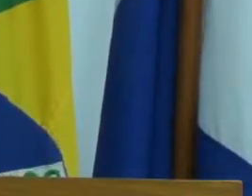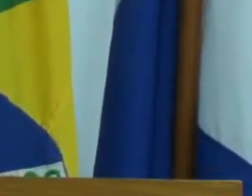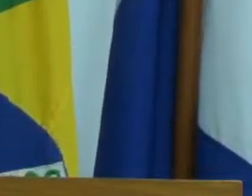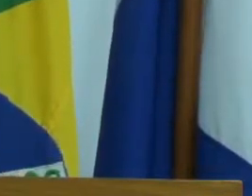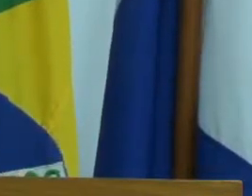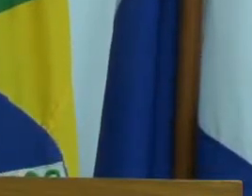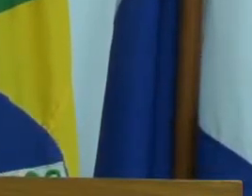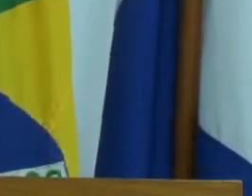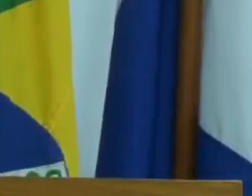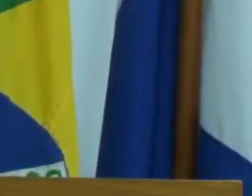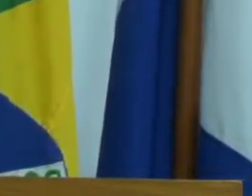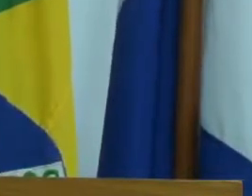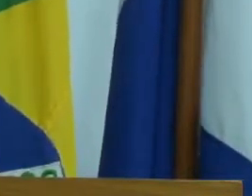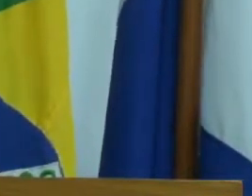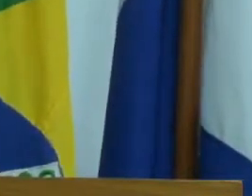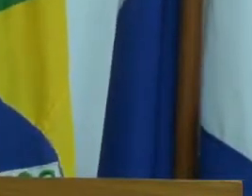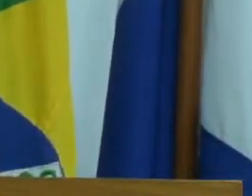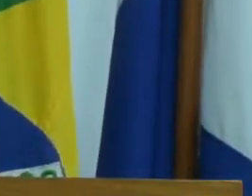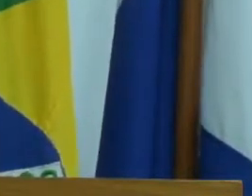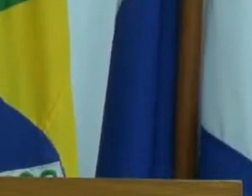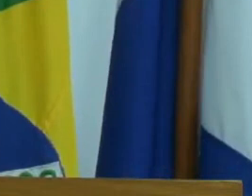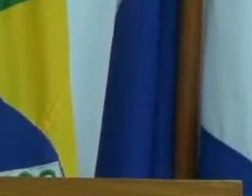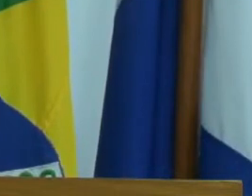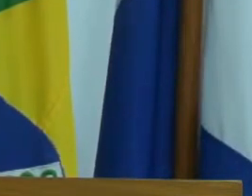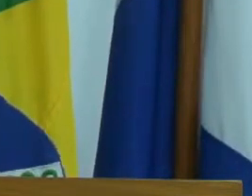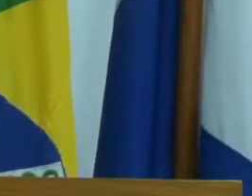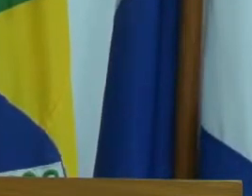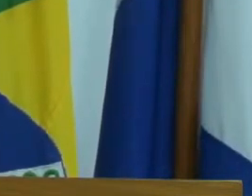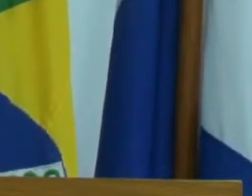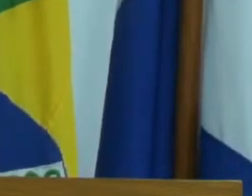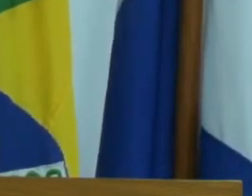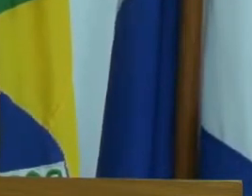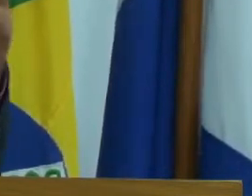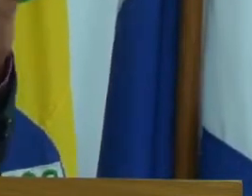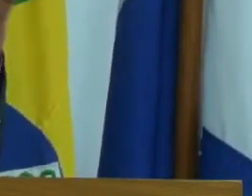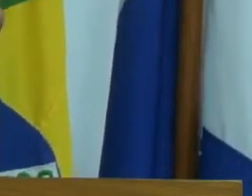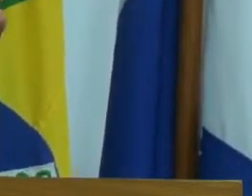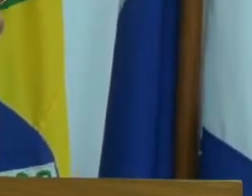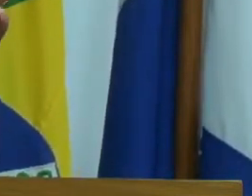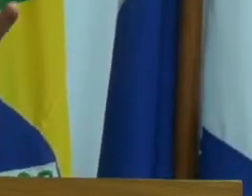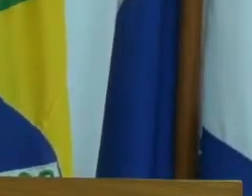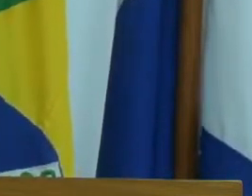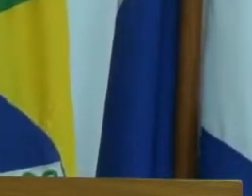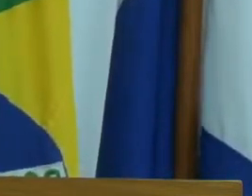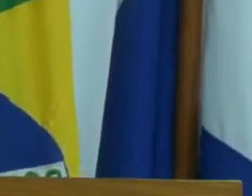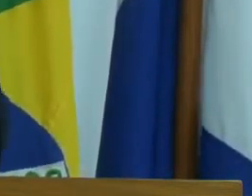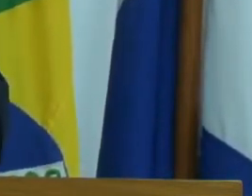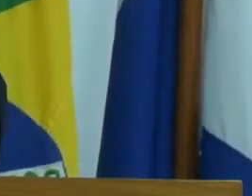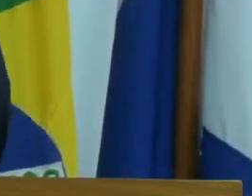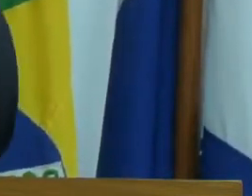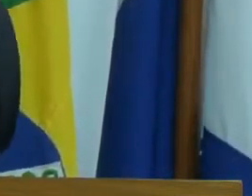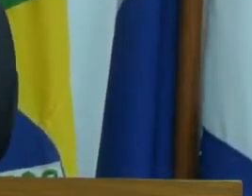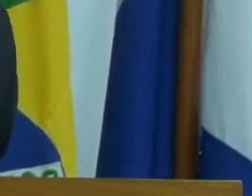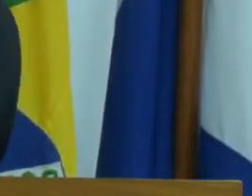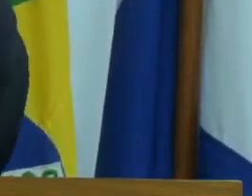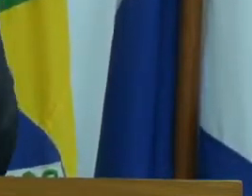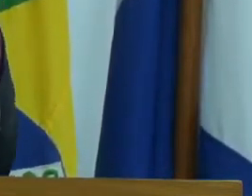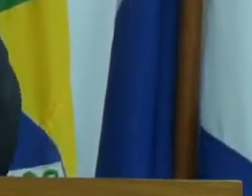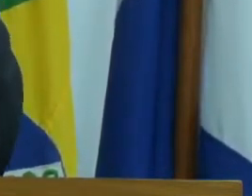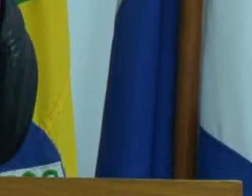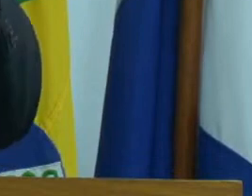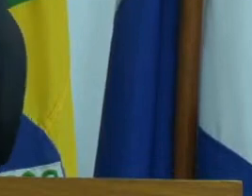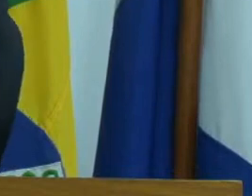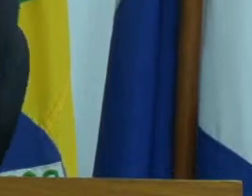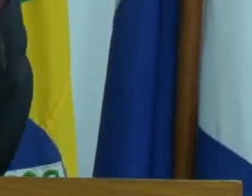que corta todo o centro aqui, aí ele passa aqui na loteria, né? Ali perto da lotérica ali, atravessa o centro, vai lá